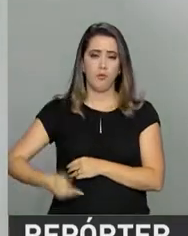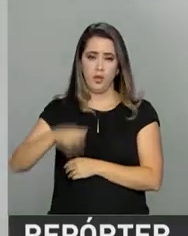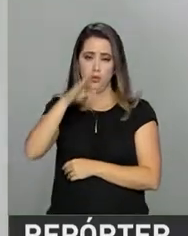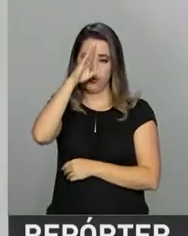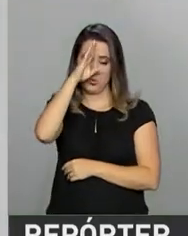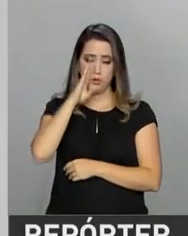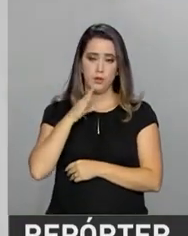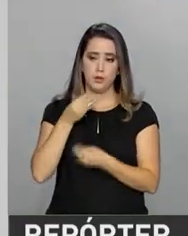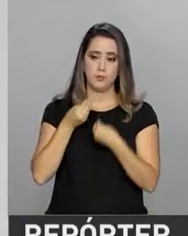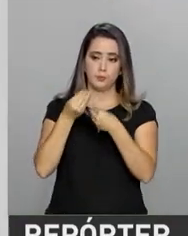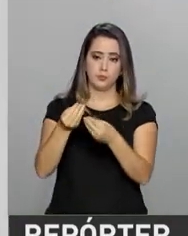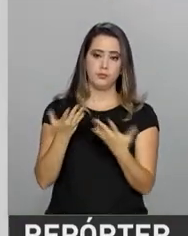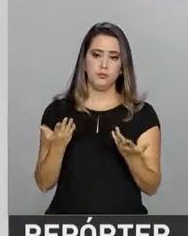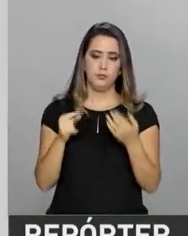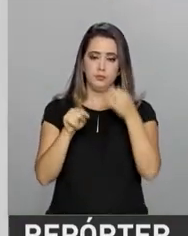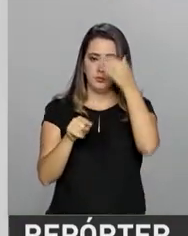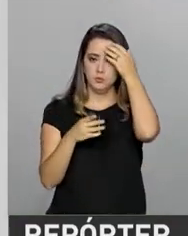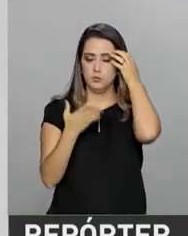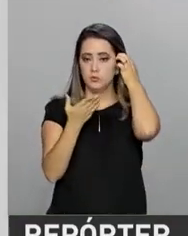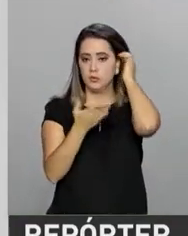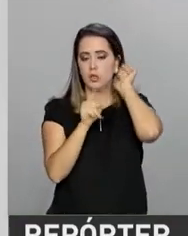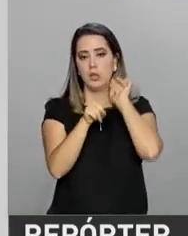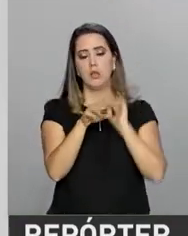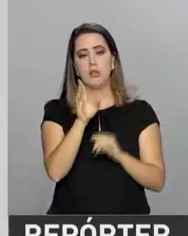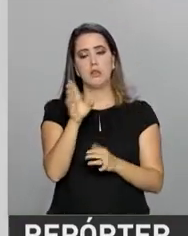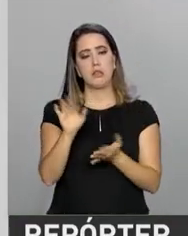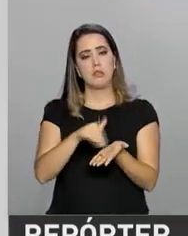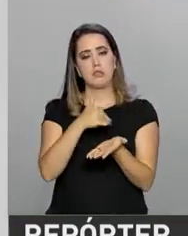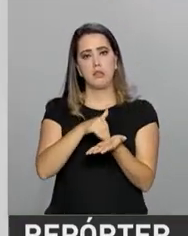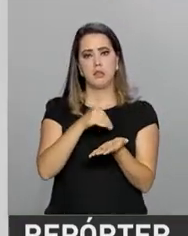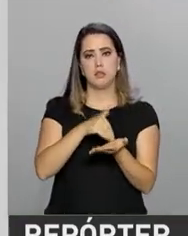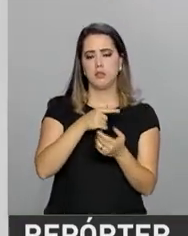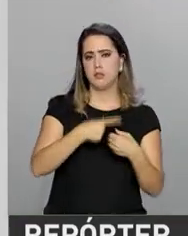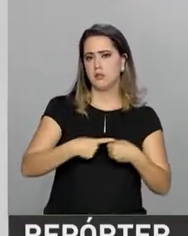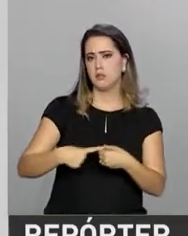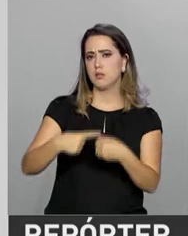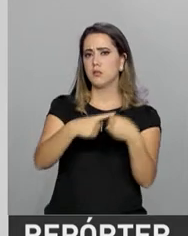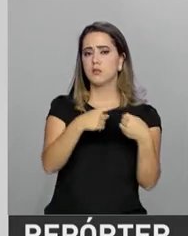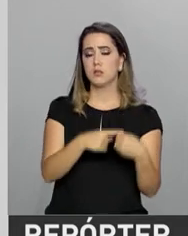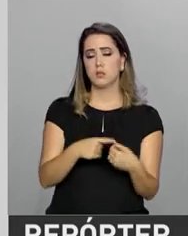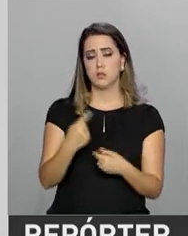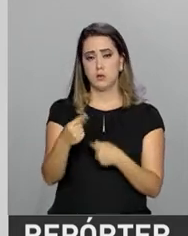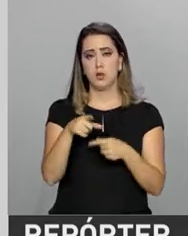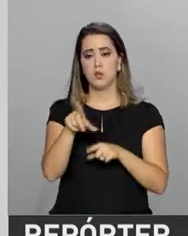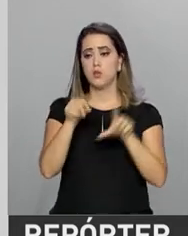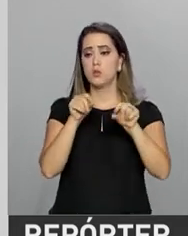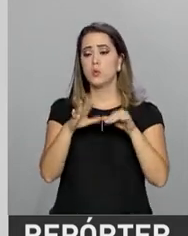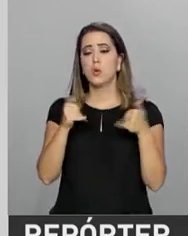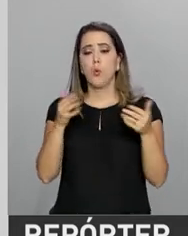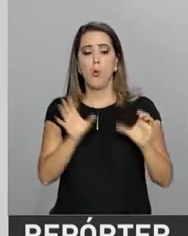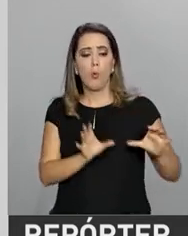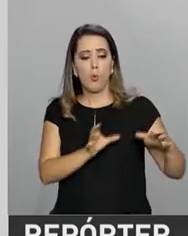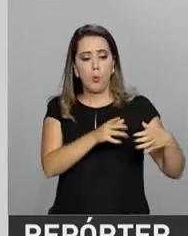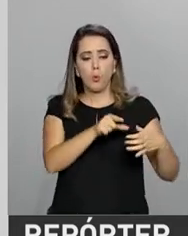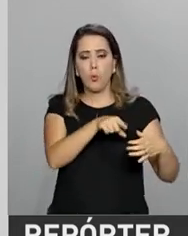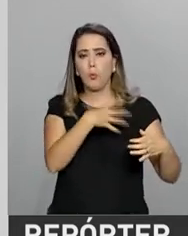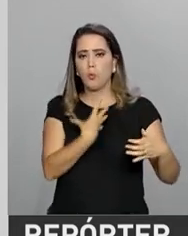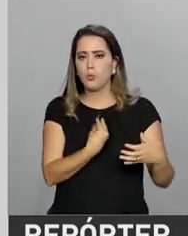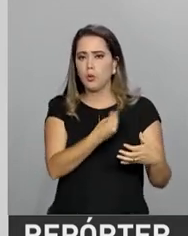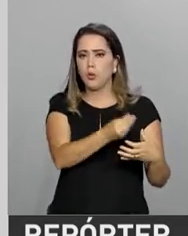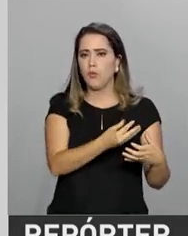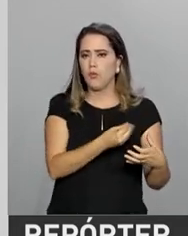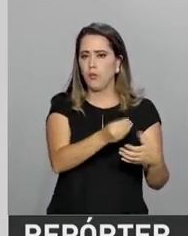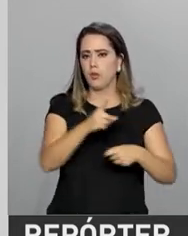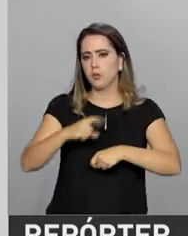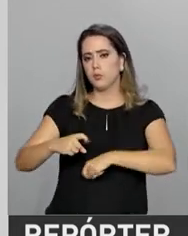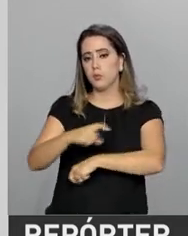secretarias estaduais e municipais de saúde vão definir quais pessoas podem receber o produto idosos pessoas